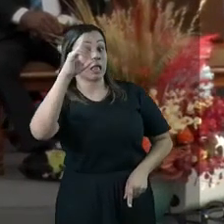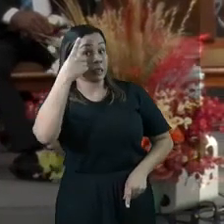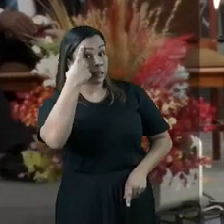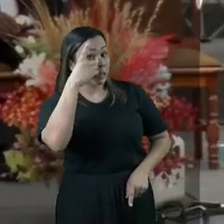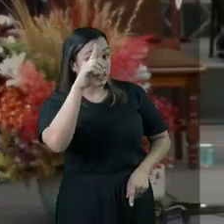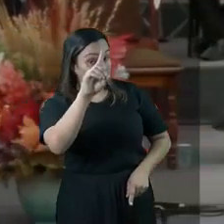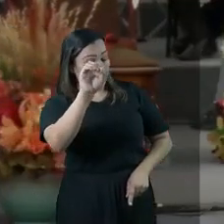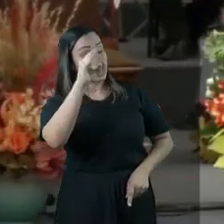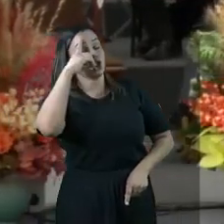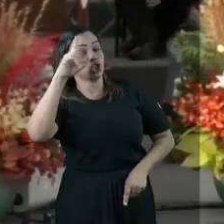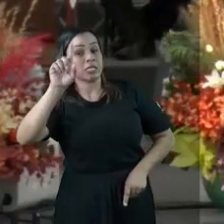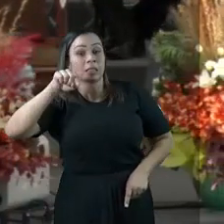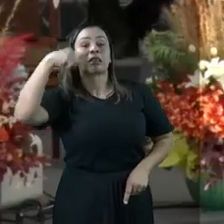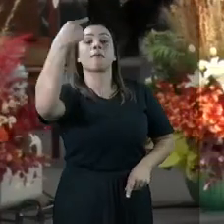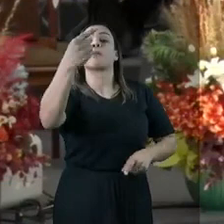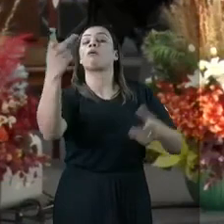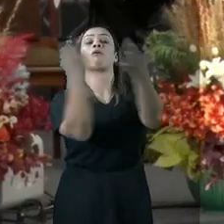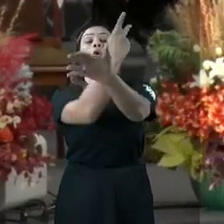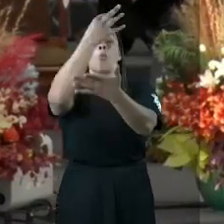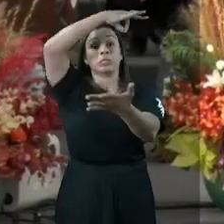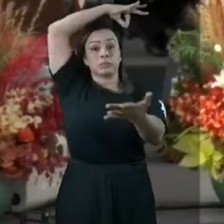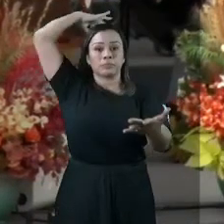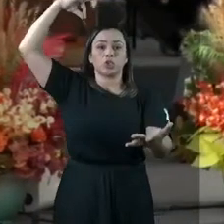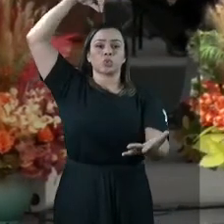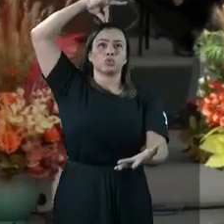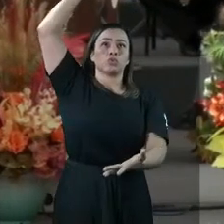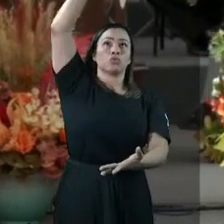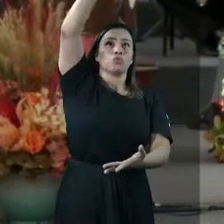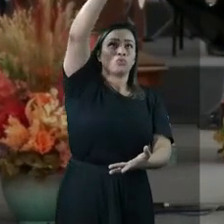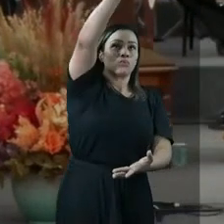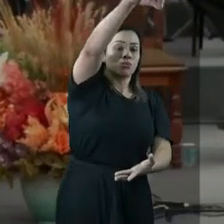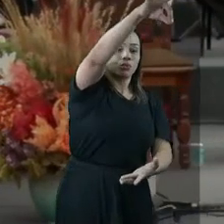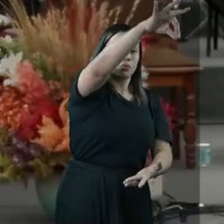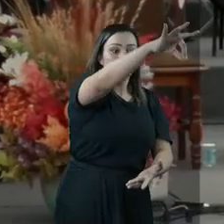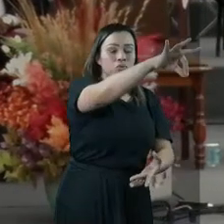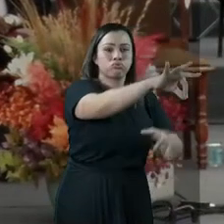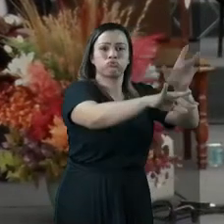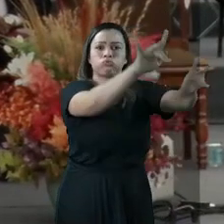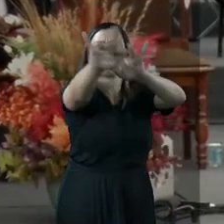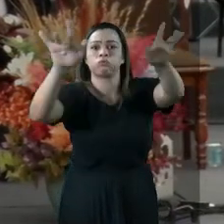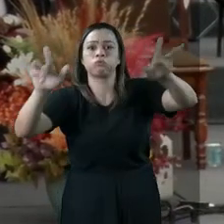o Espírito Santo, e vocês vão ser minhas testemunhas.